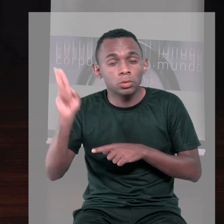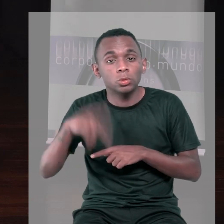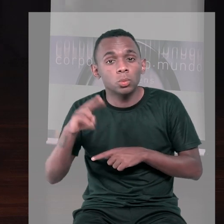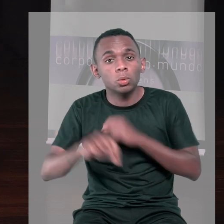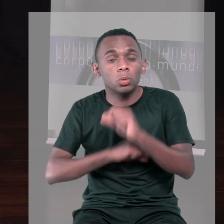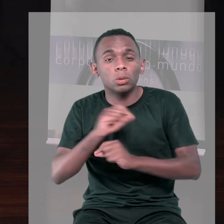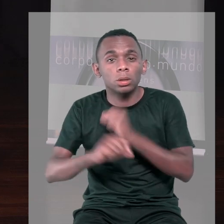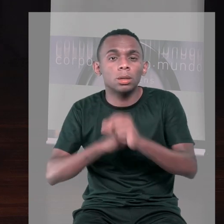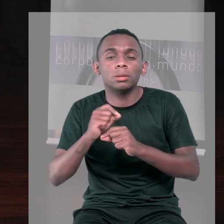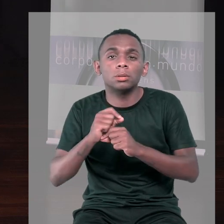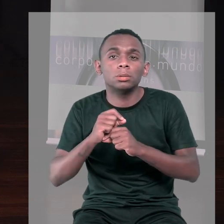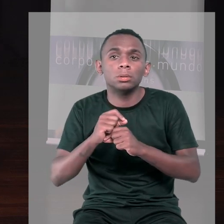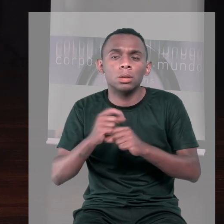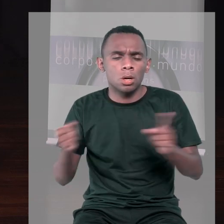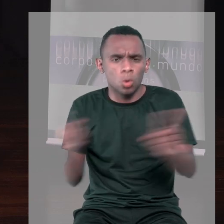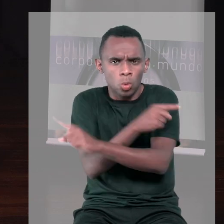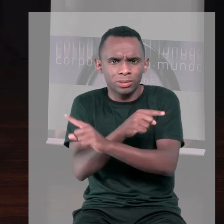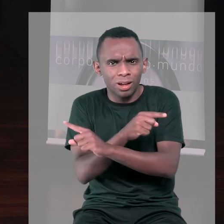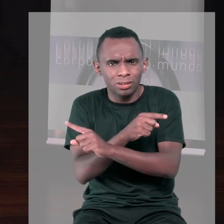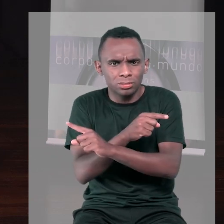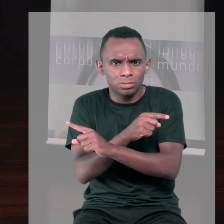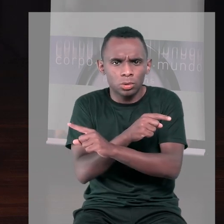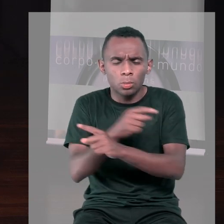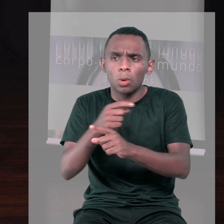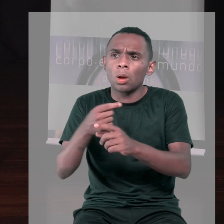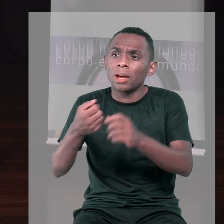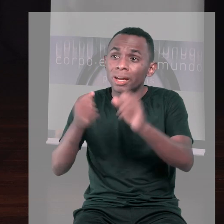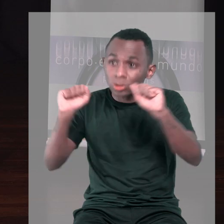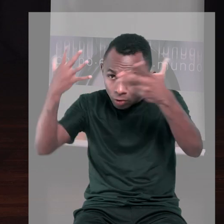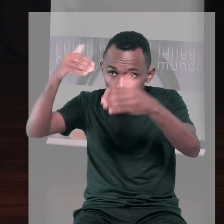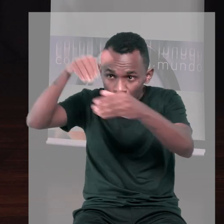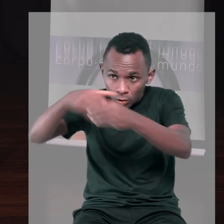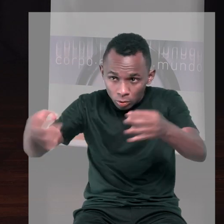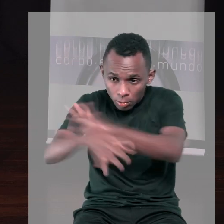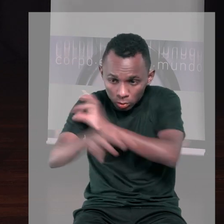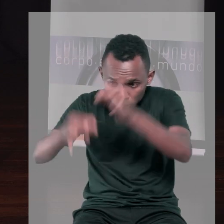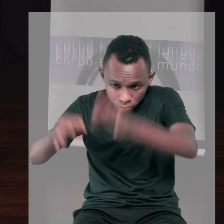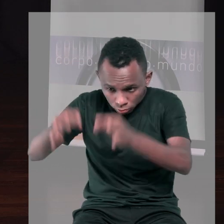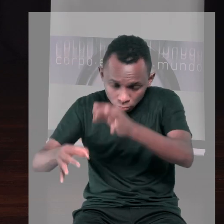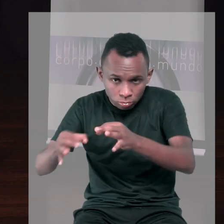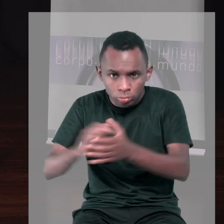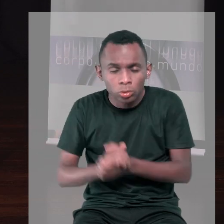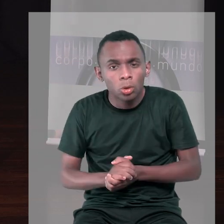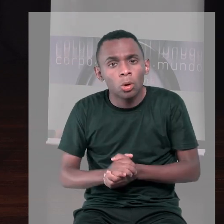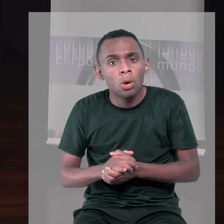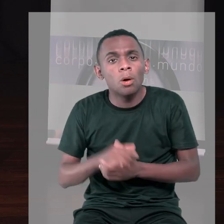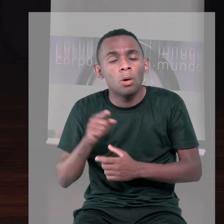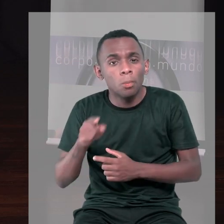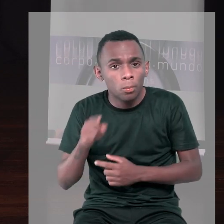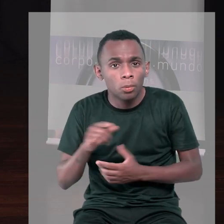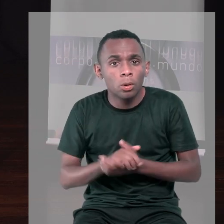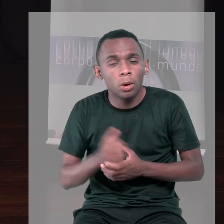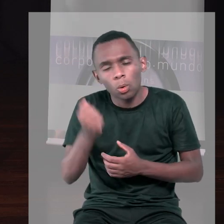E a pena, a morte. Arendt, em momento algum do seu livro, contesta a